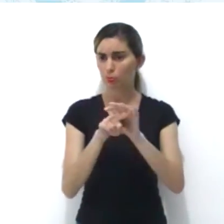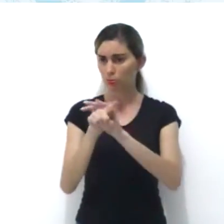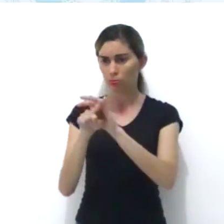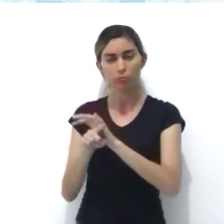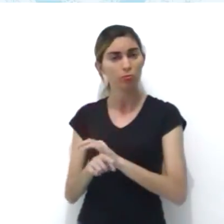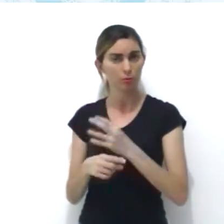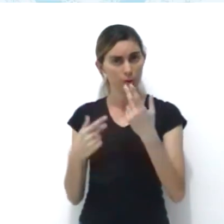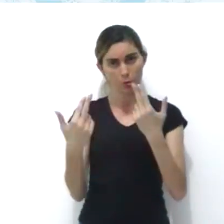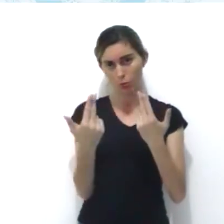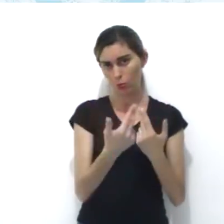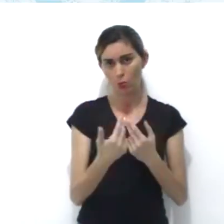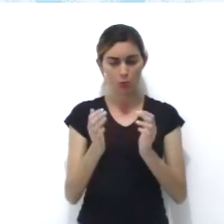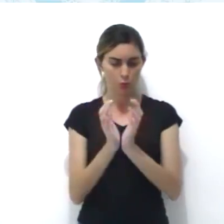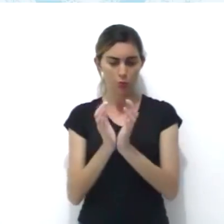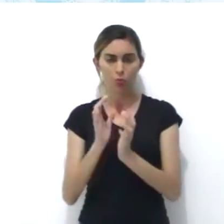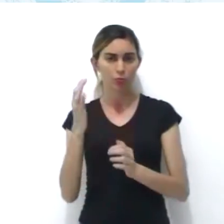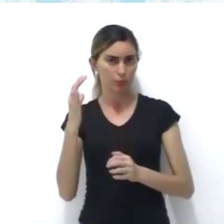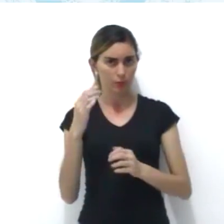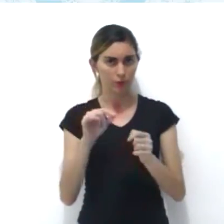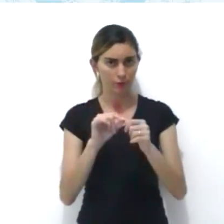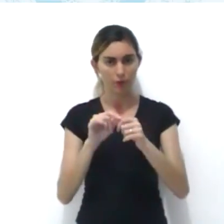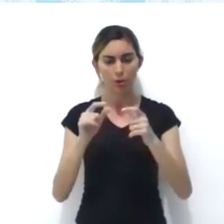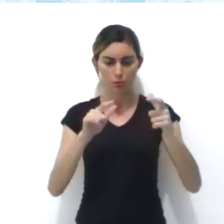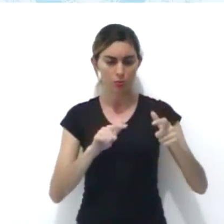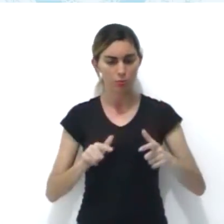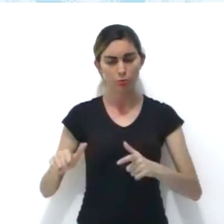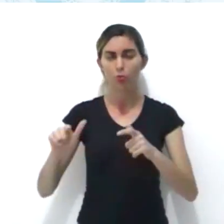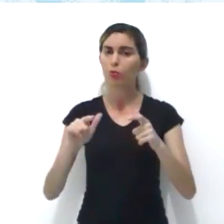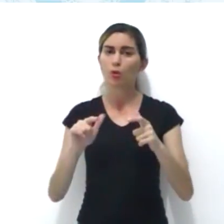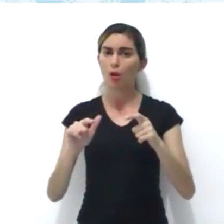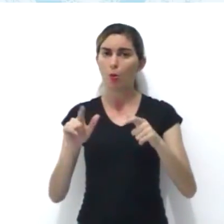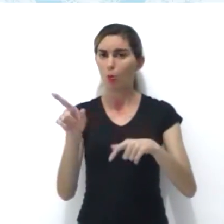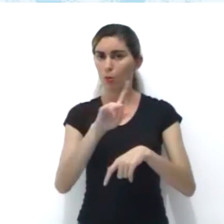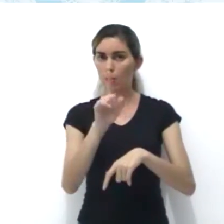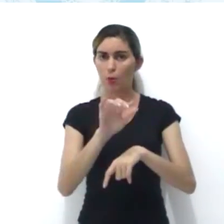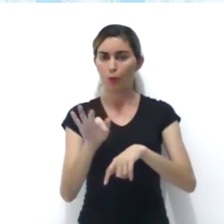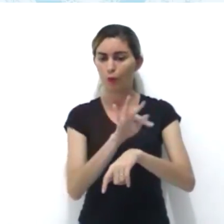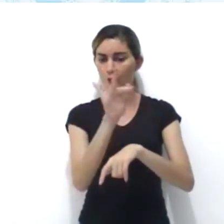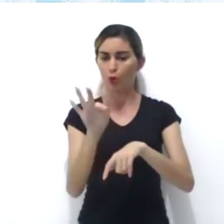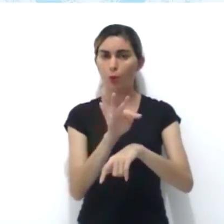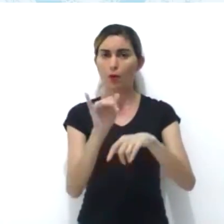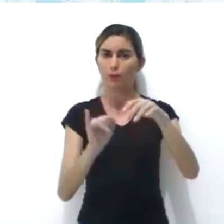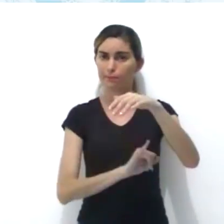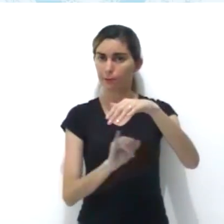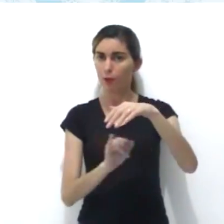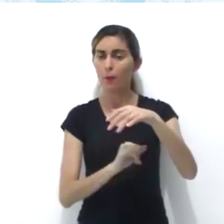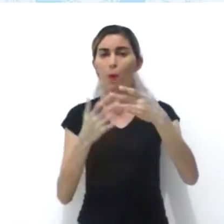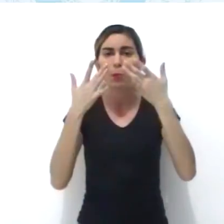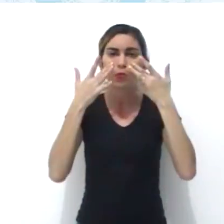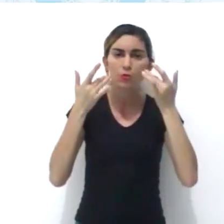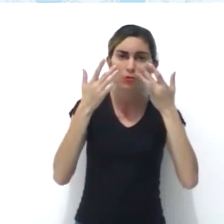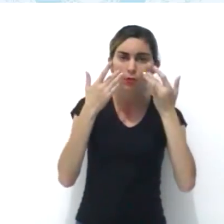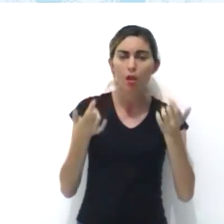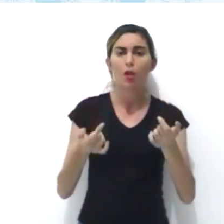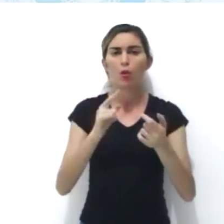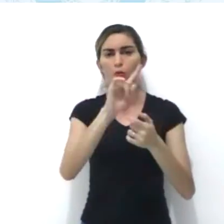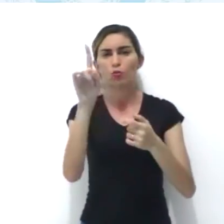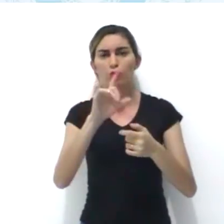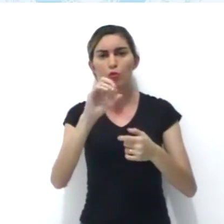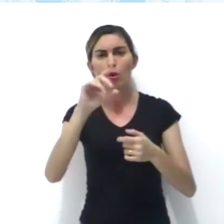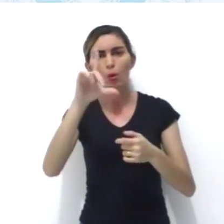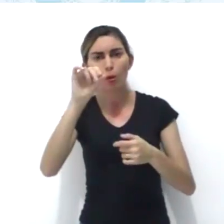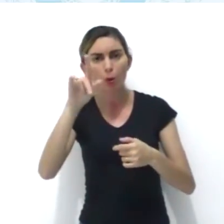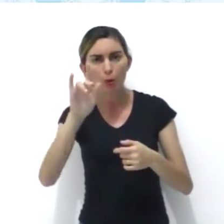posso explorar, do mesmo jeito que o clube faz, esses espaços não formais, como eu falei. Museu,